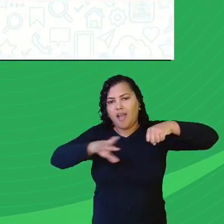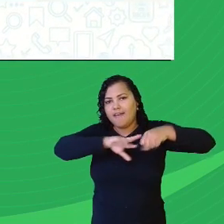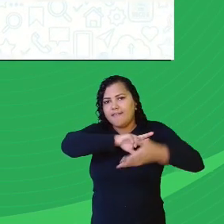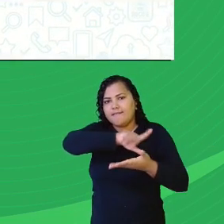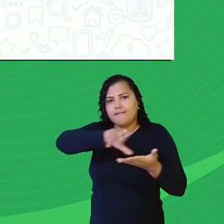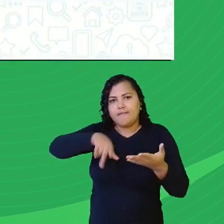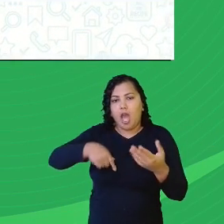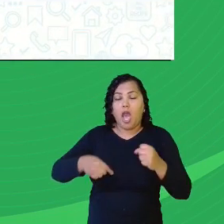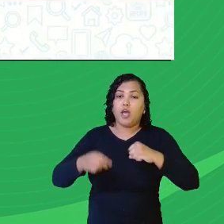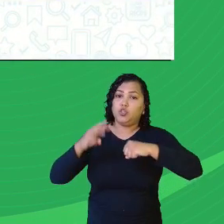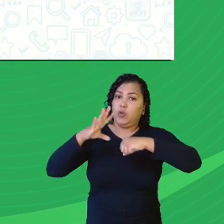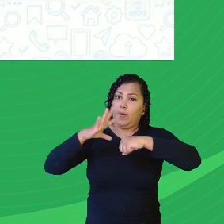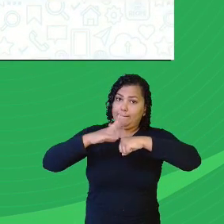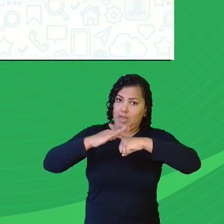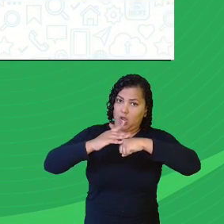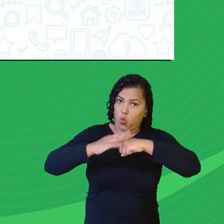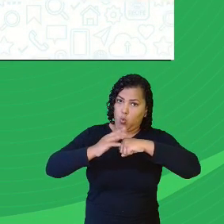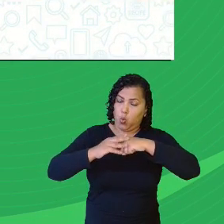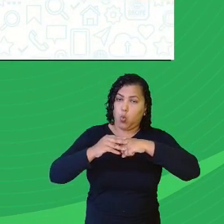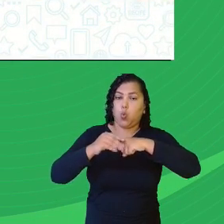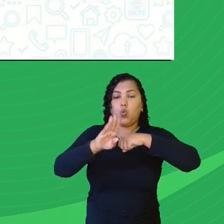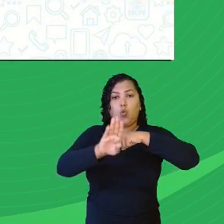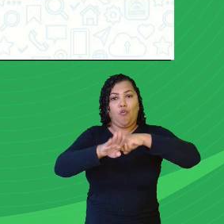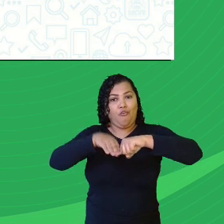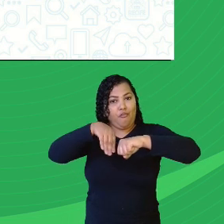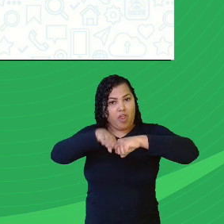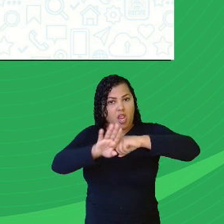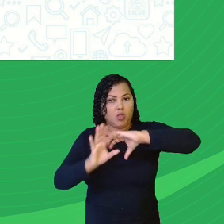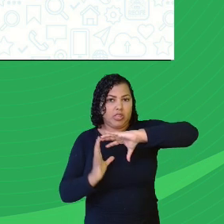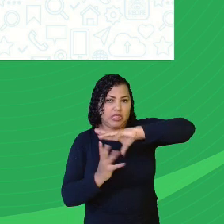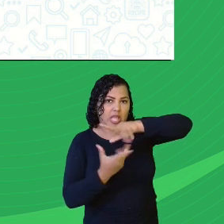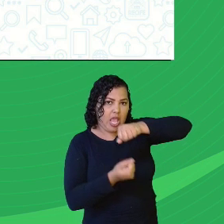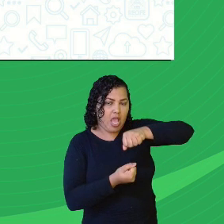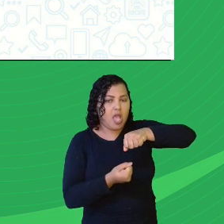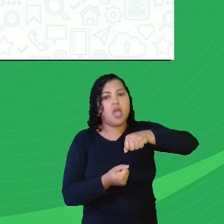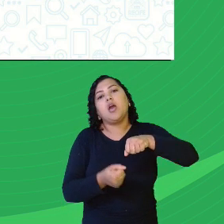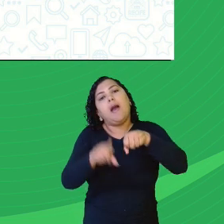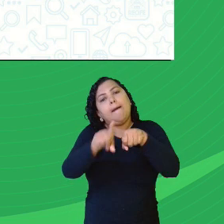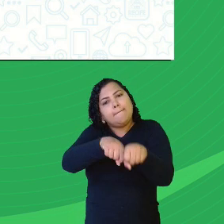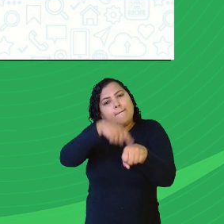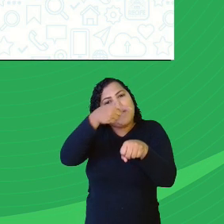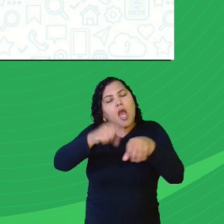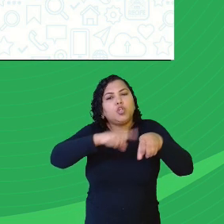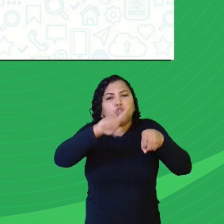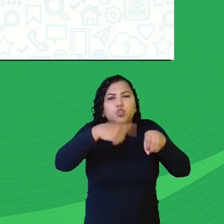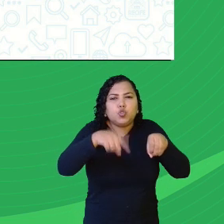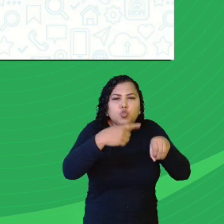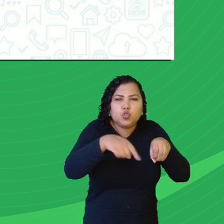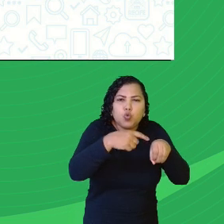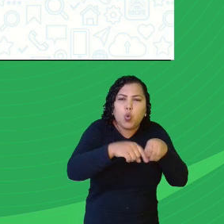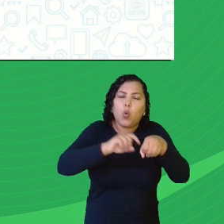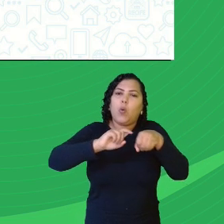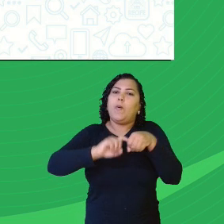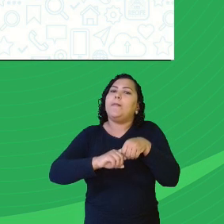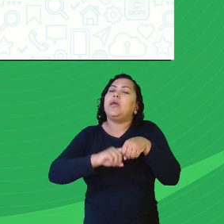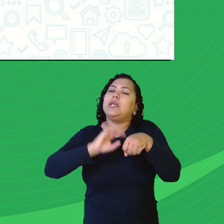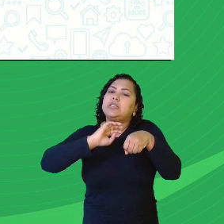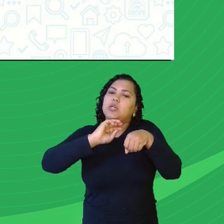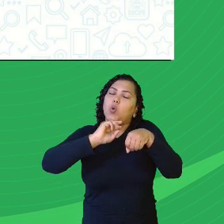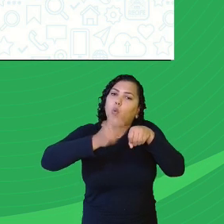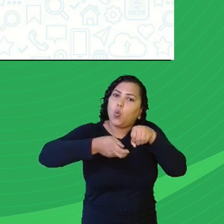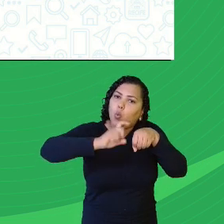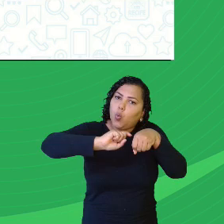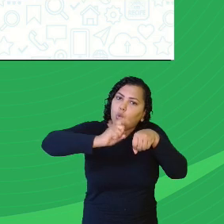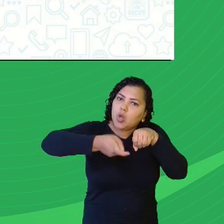que são eles: Mercúrio, Vênus, Terra, Marte, Júpiter, Saturno, Urano